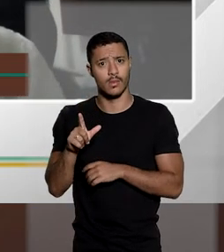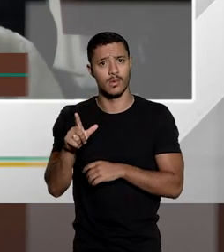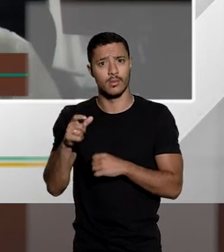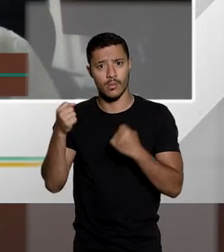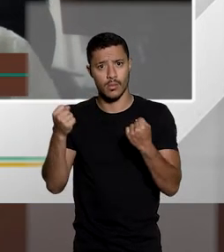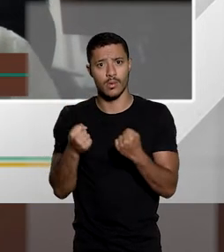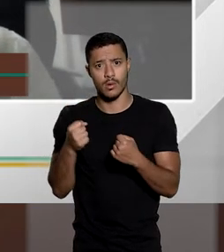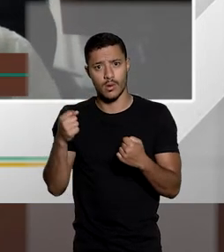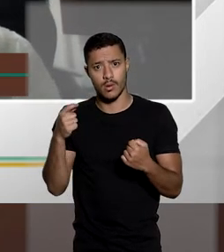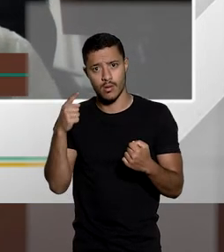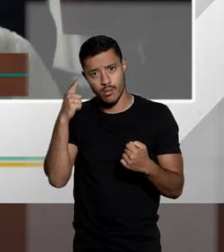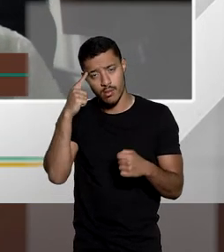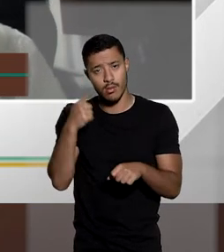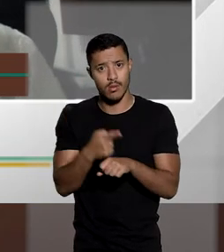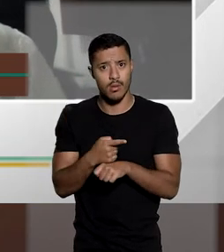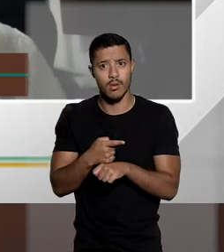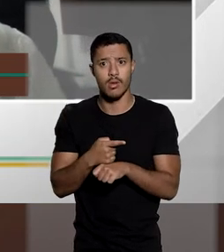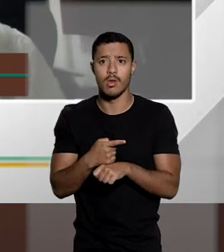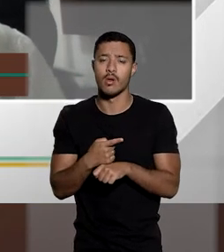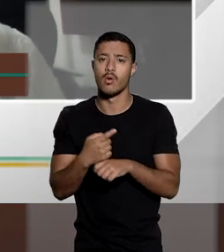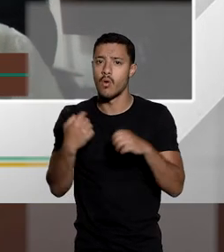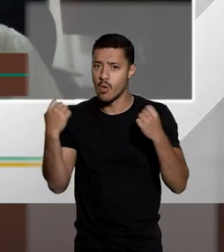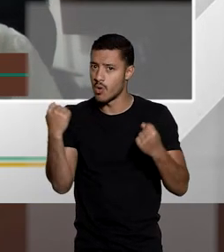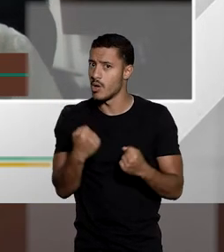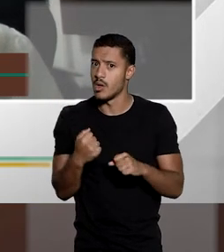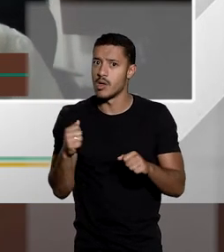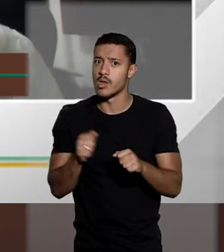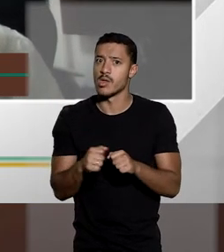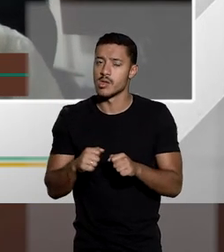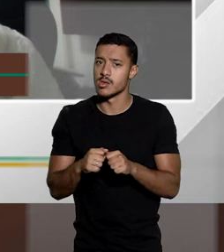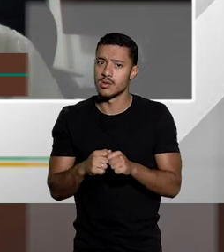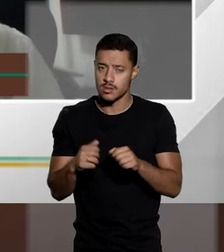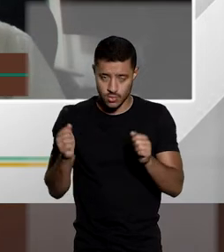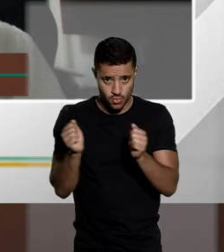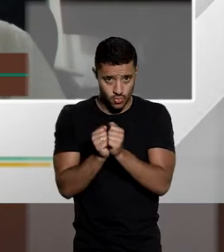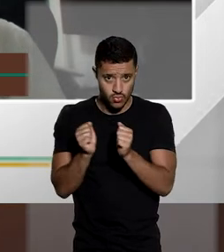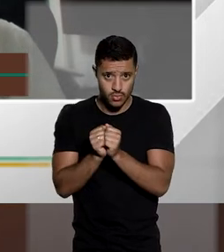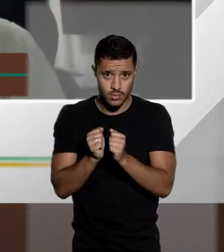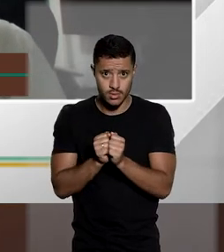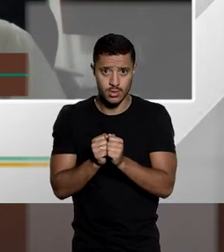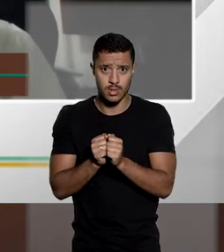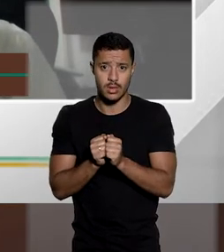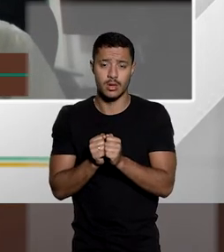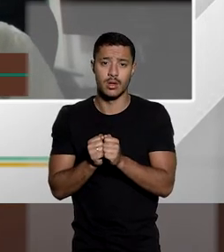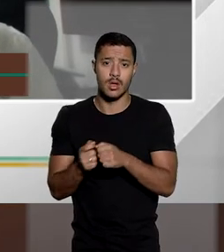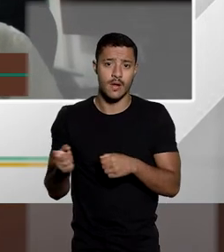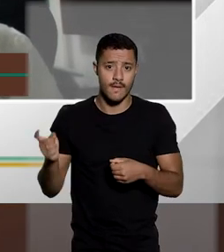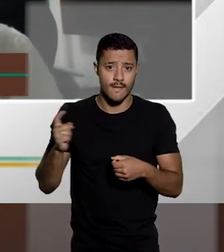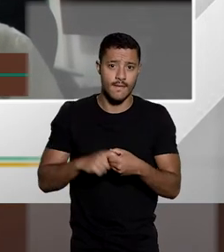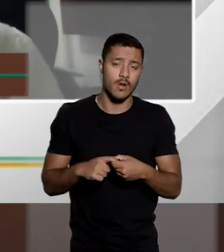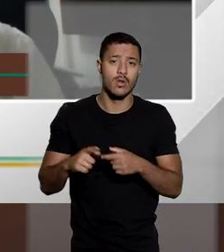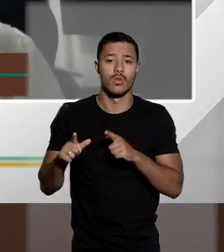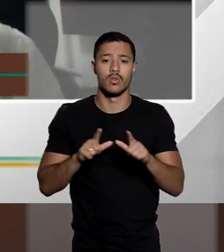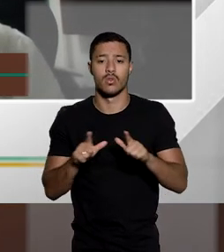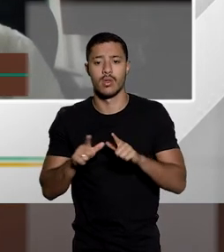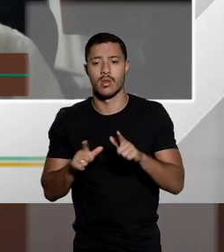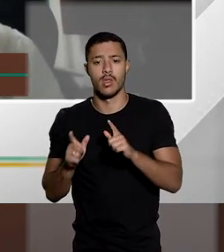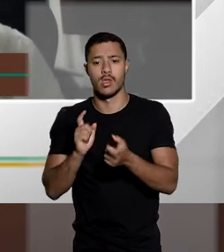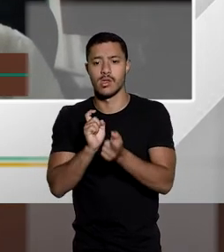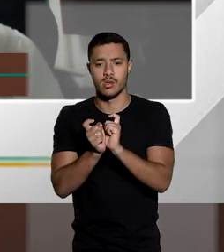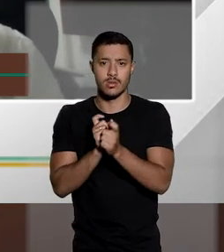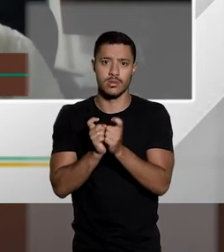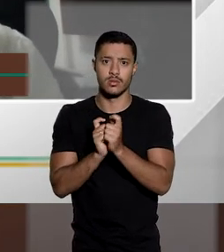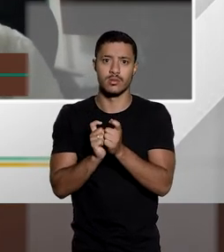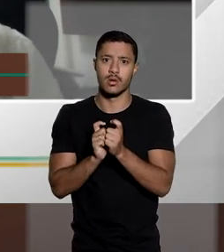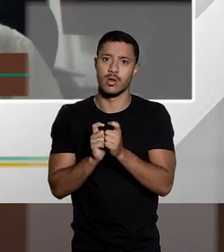poder de decretar caducidade, o poder de fazer a encampação, que seria a retomada do serviço pela administração